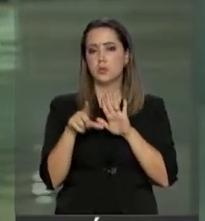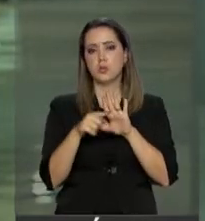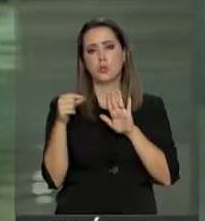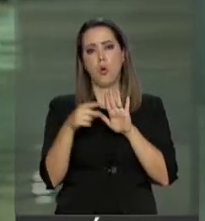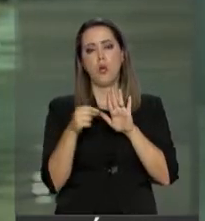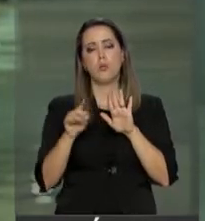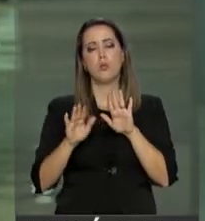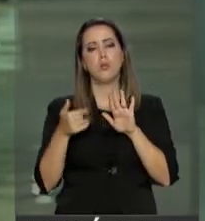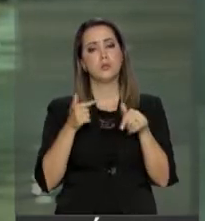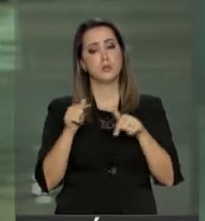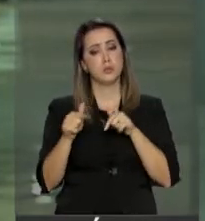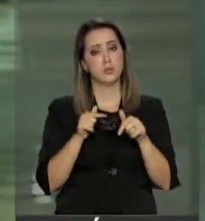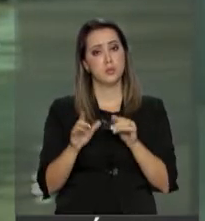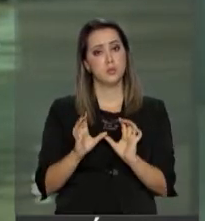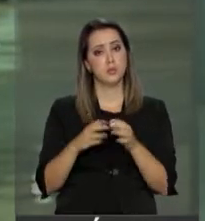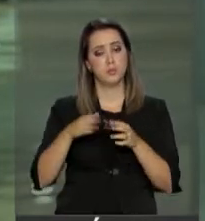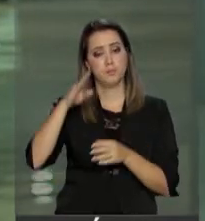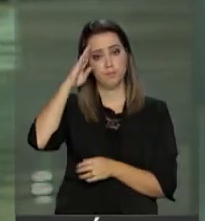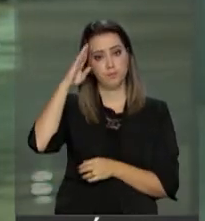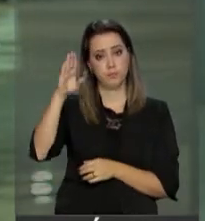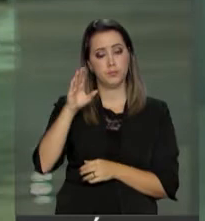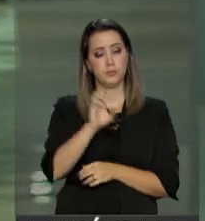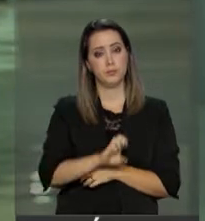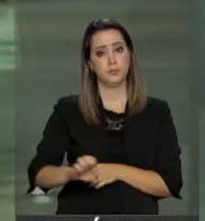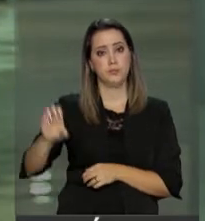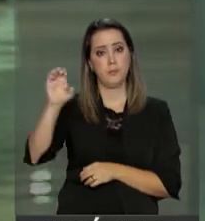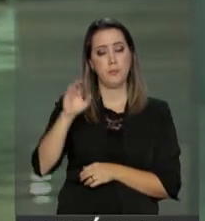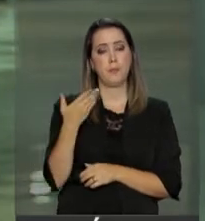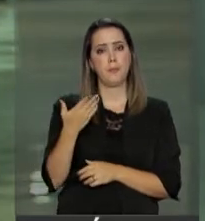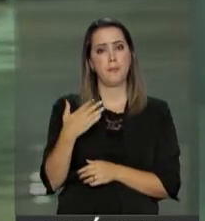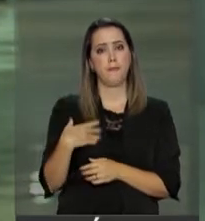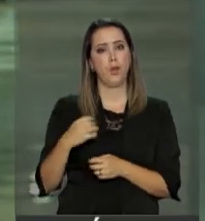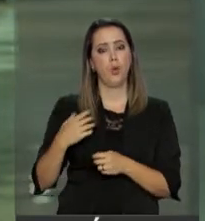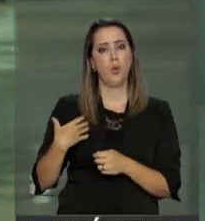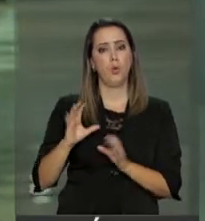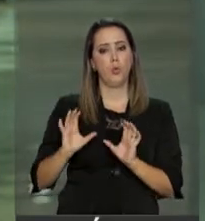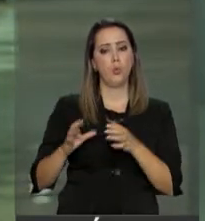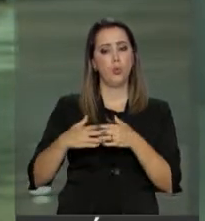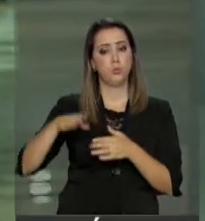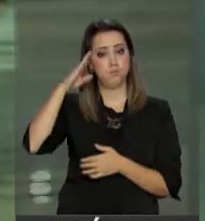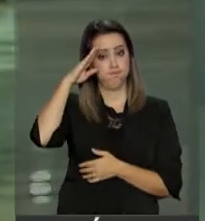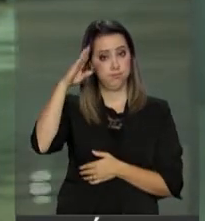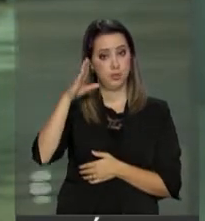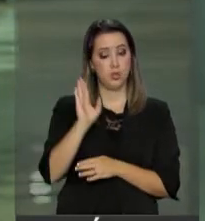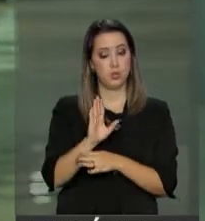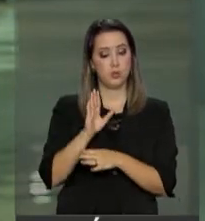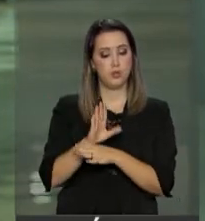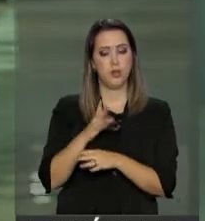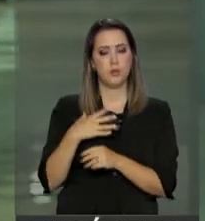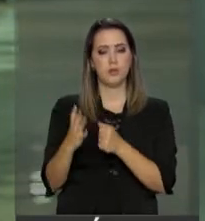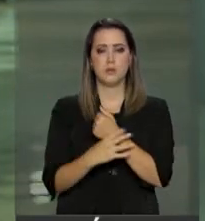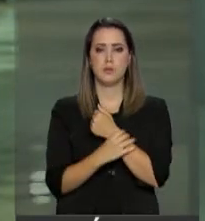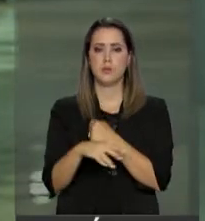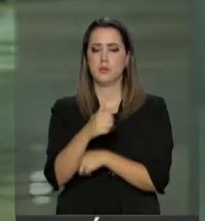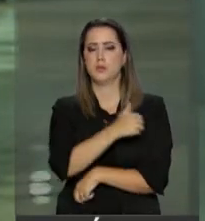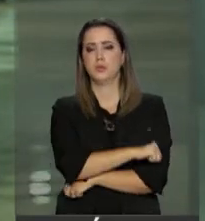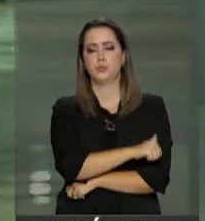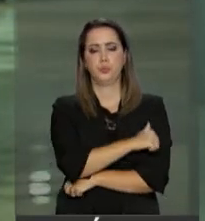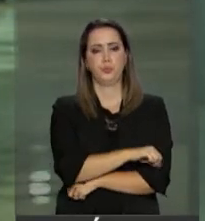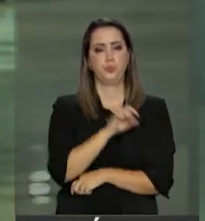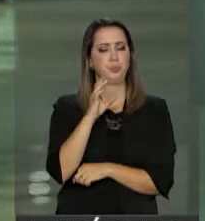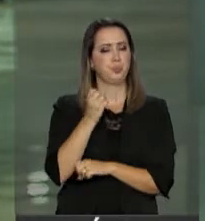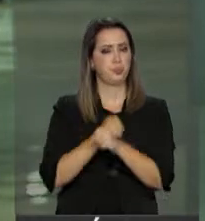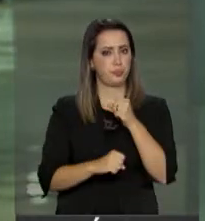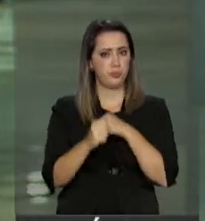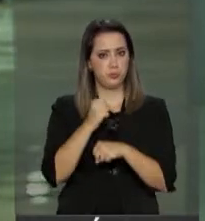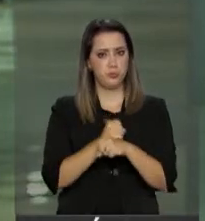quais serão as ações das forças armadas no estado a tropa federal tem ajudado a manter a segurança pública no rio somente